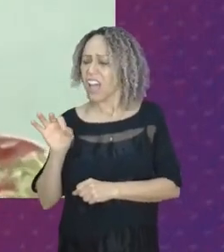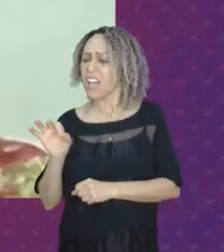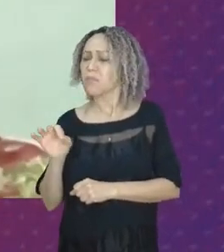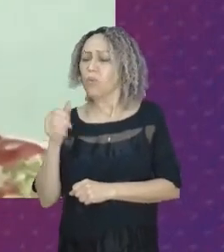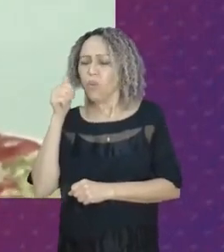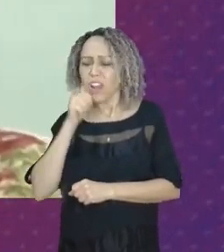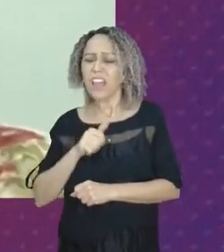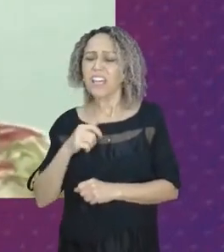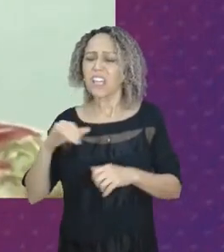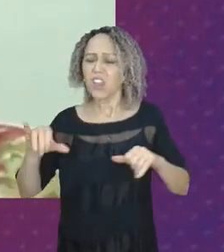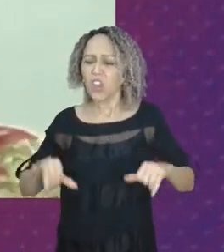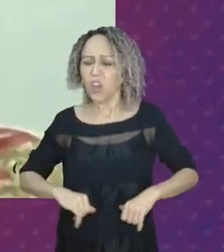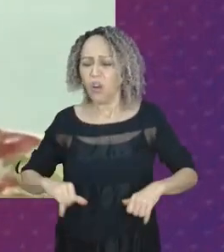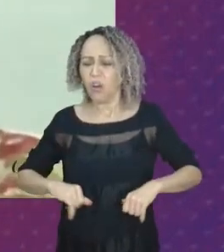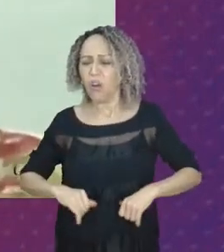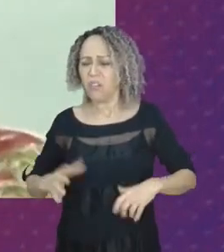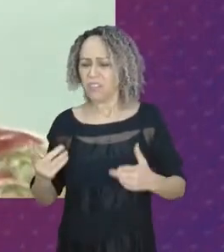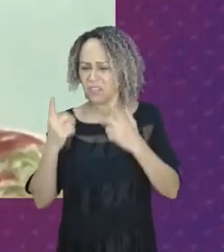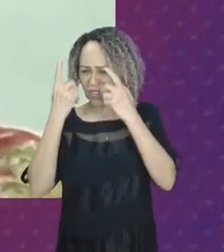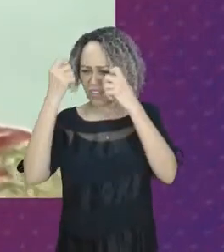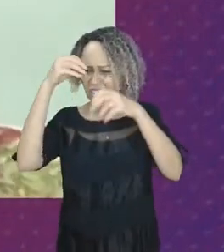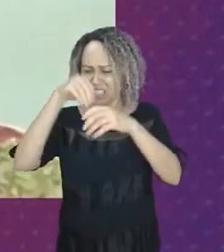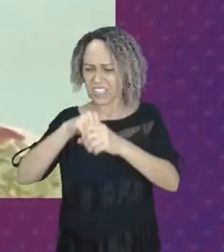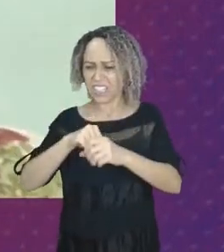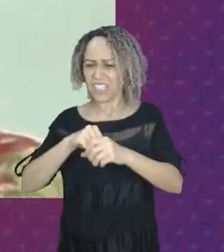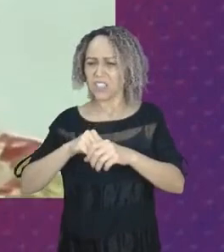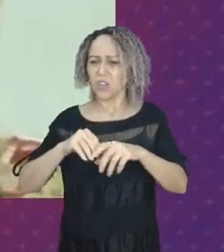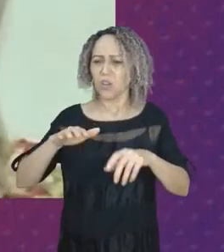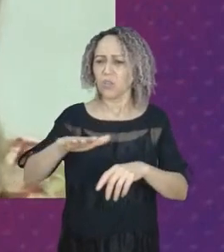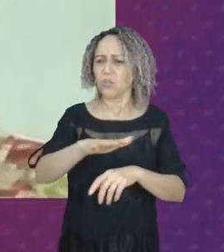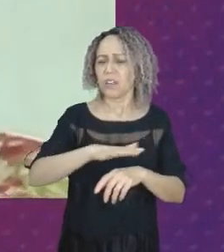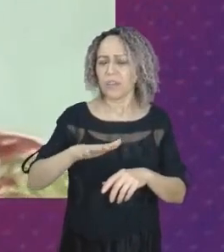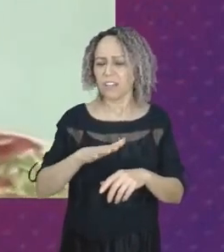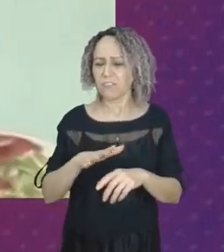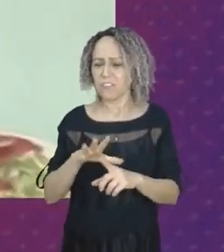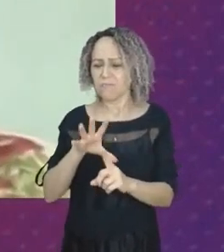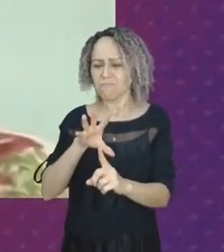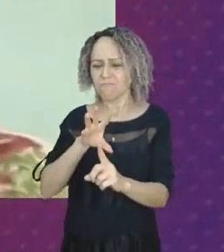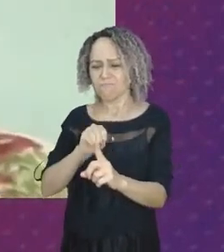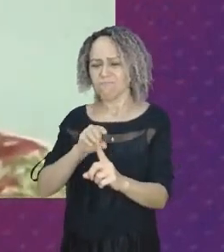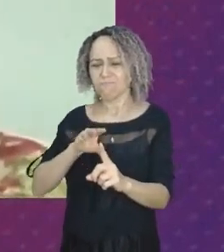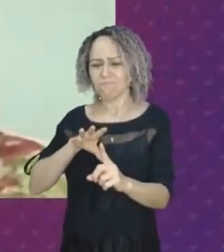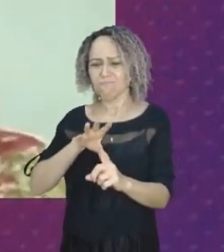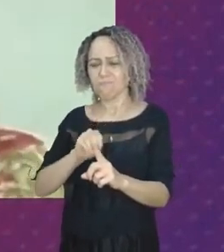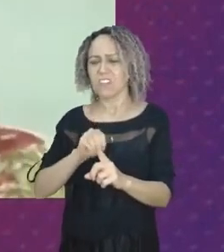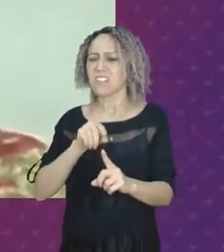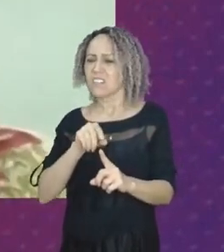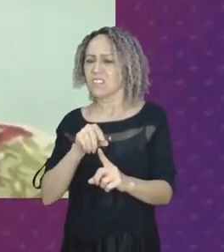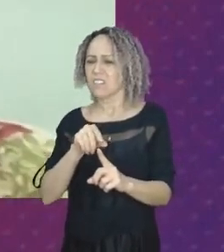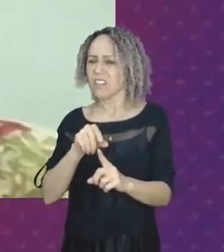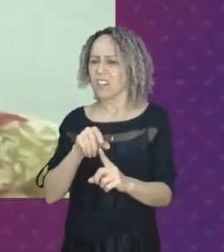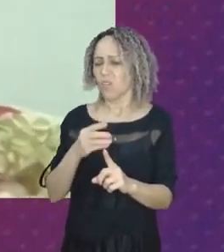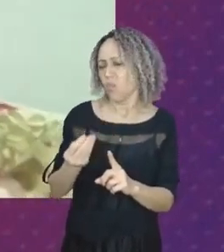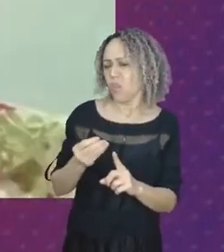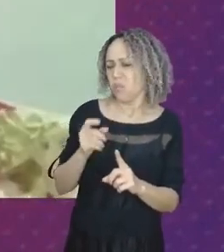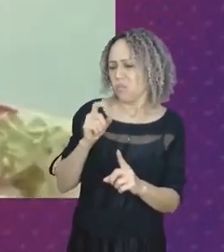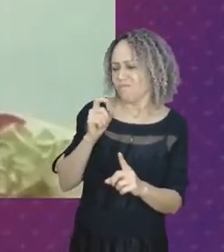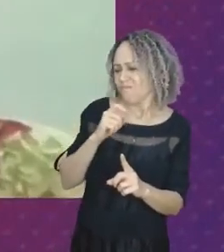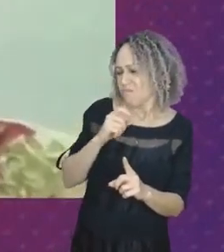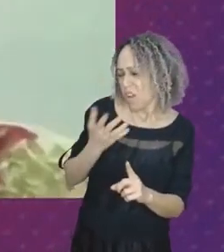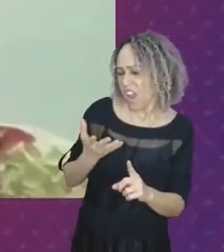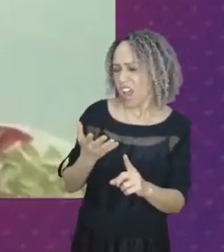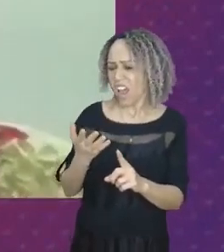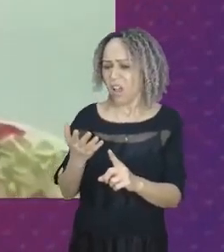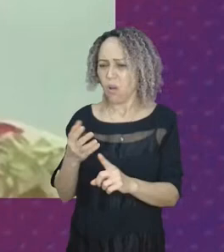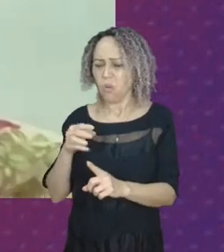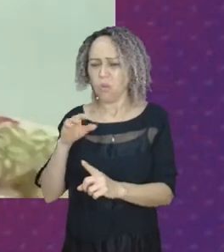moral. O assédio moral, obviamente, afeta homens e mulheres, mas tem nas mulheres, devido às desigualdades